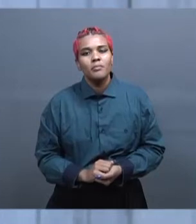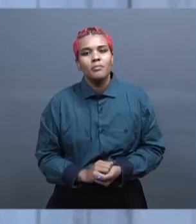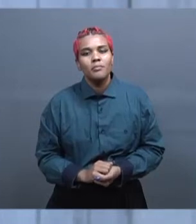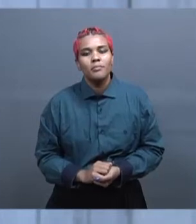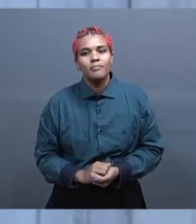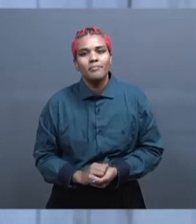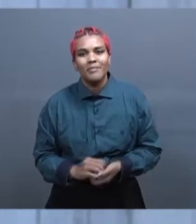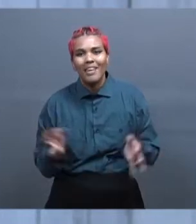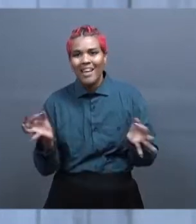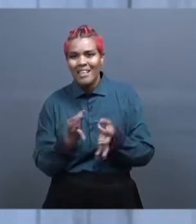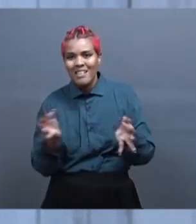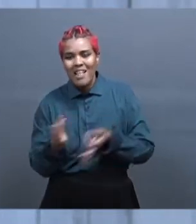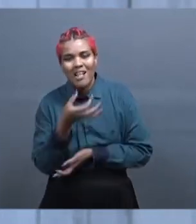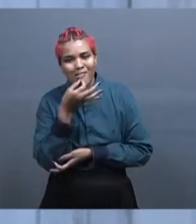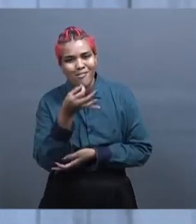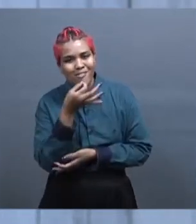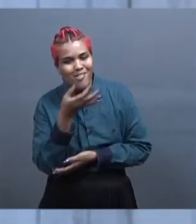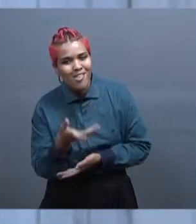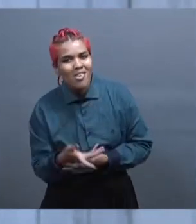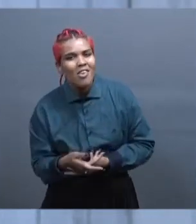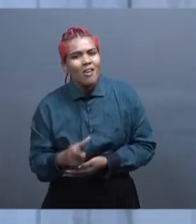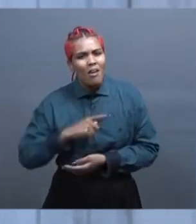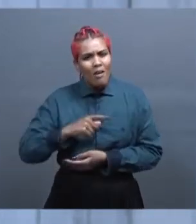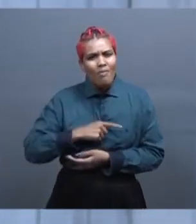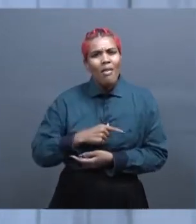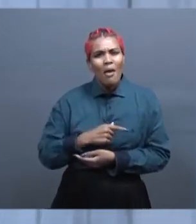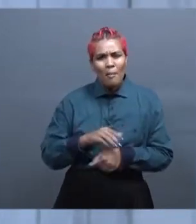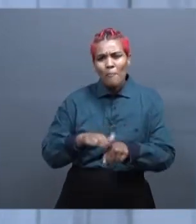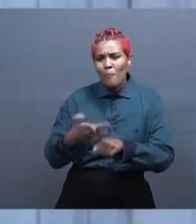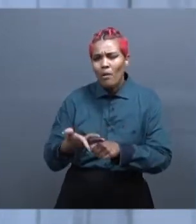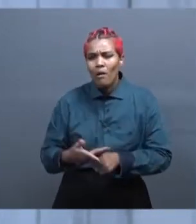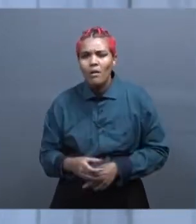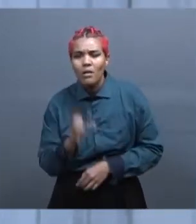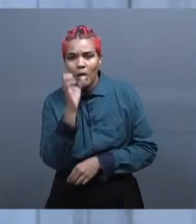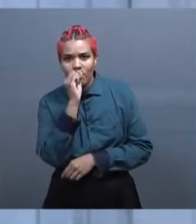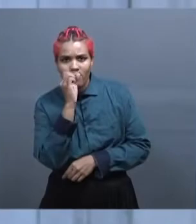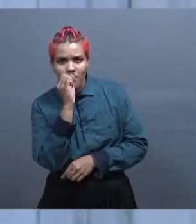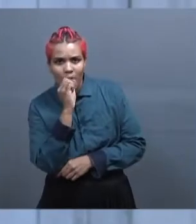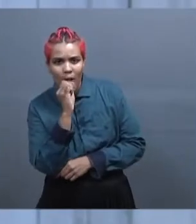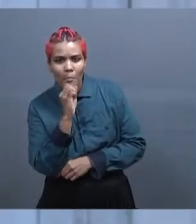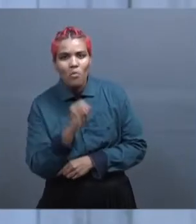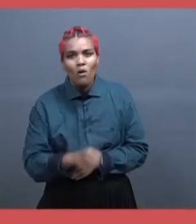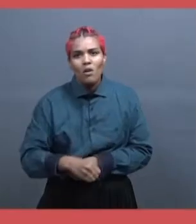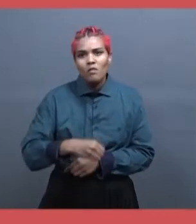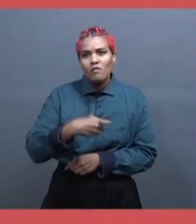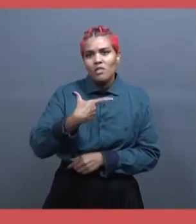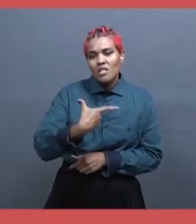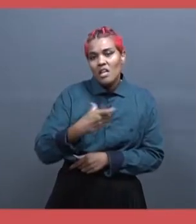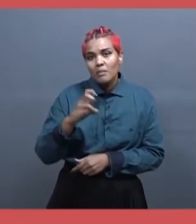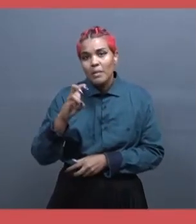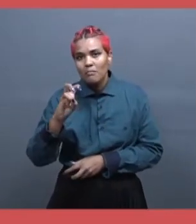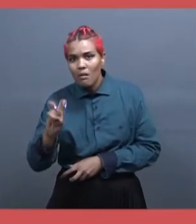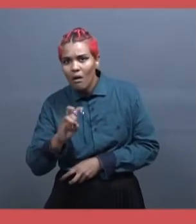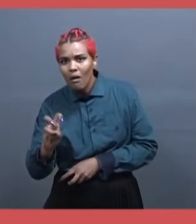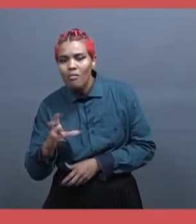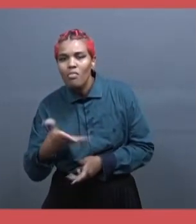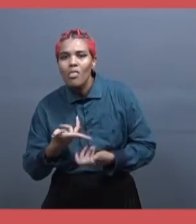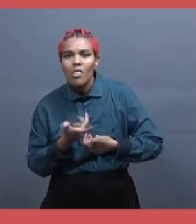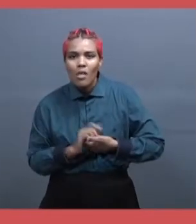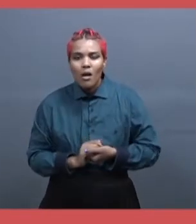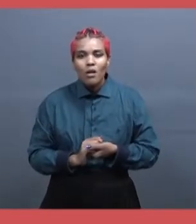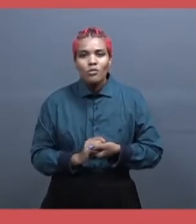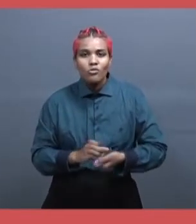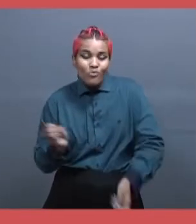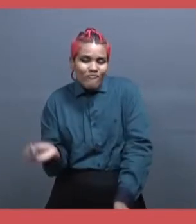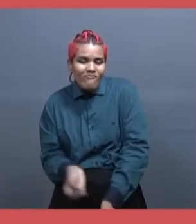excelentes dicas e olha tem mais neste sábado acontece a 25ª edição do recital de poesias da